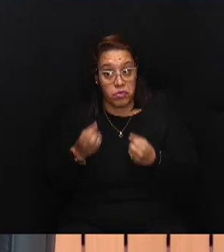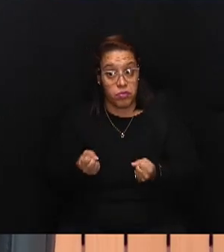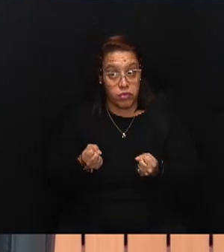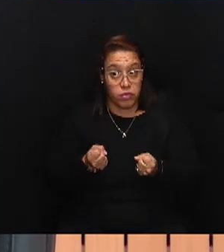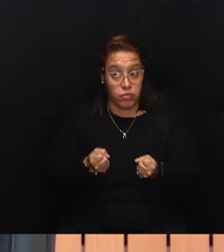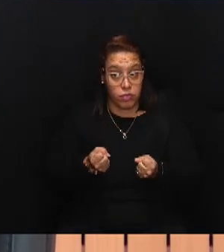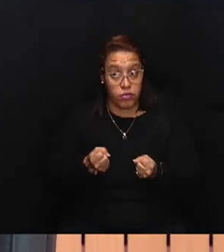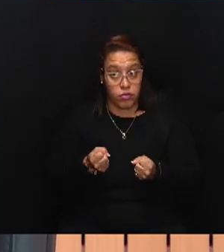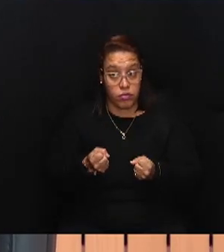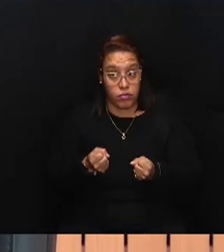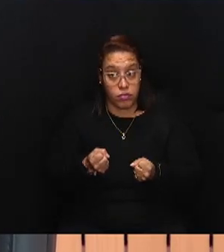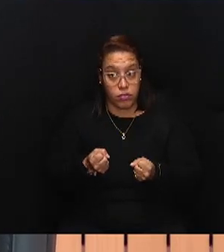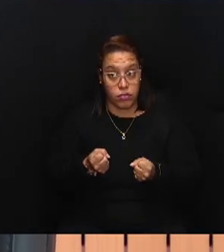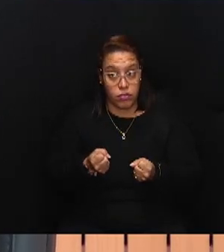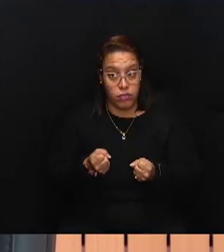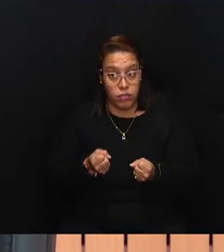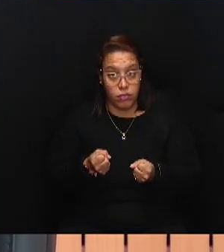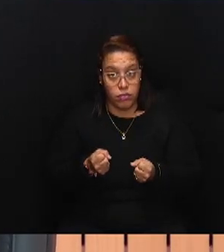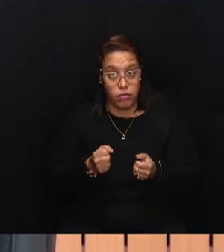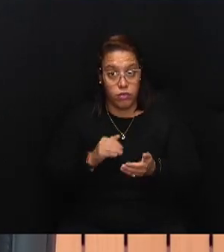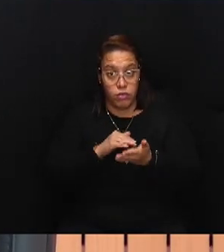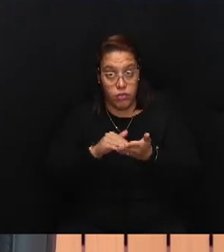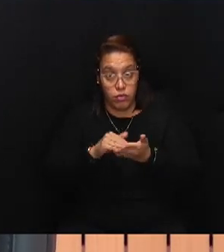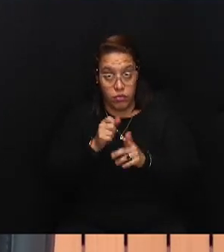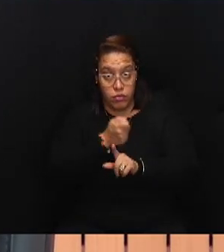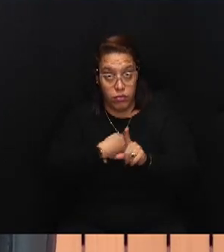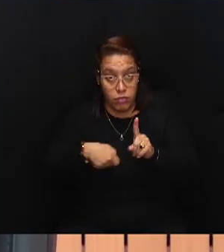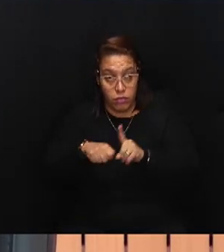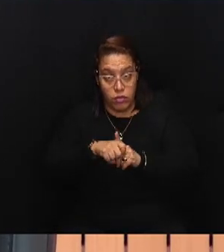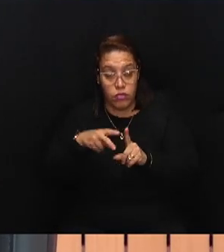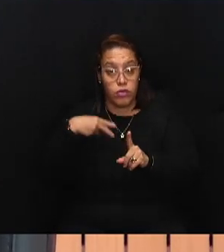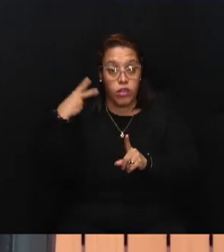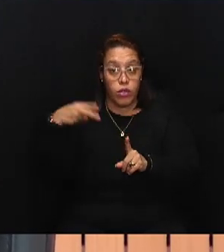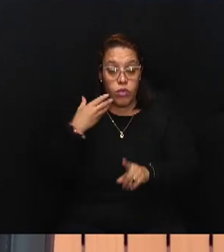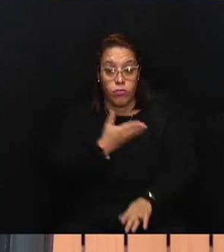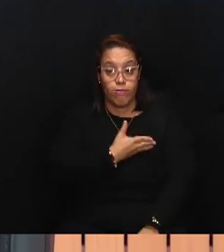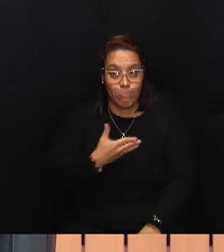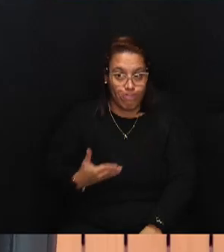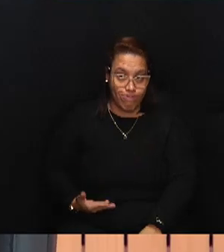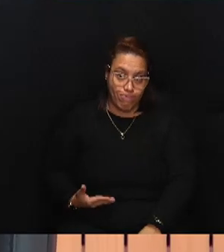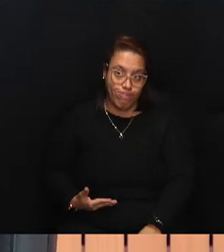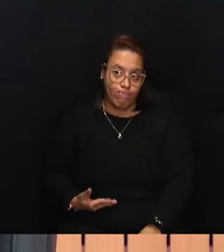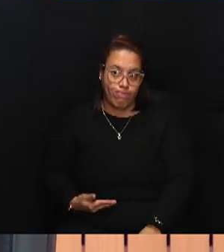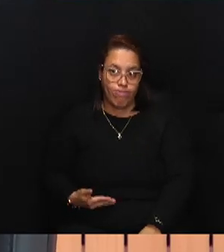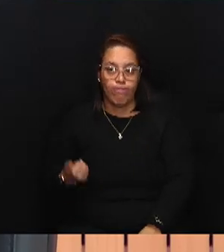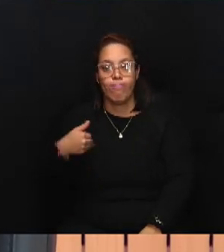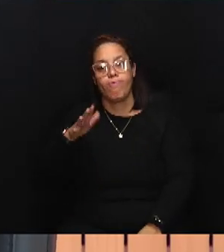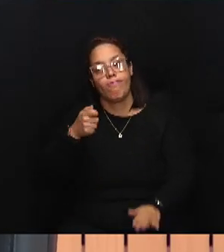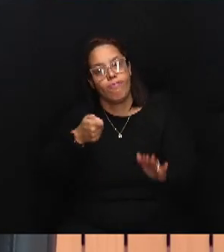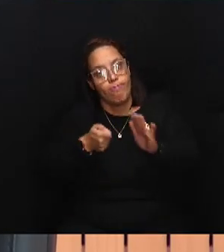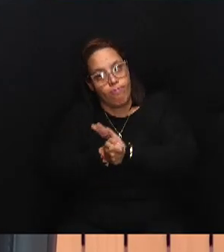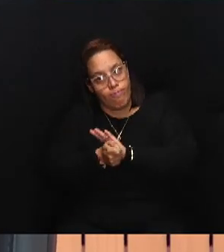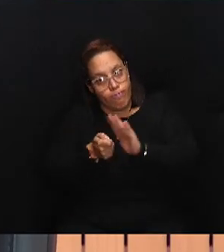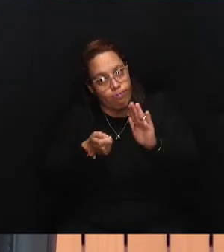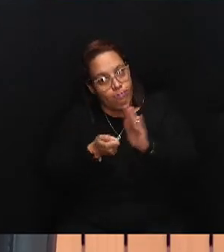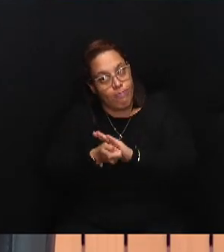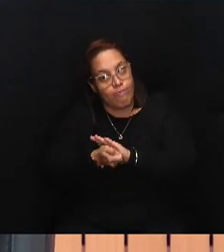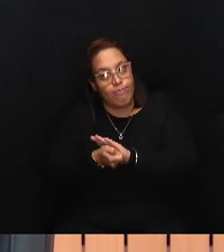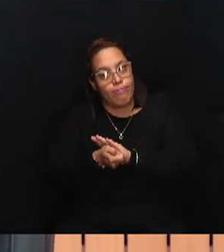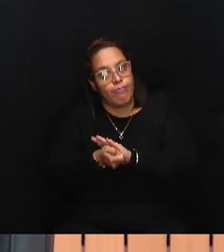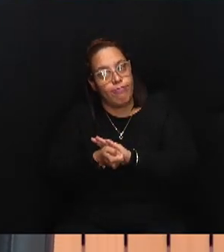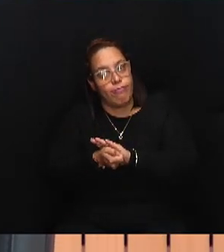isso não depende apenas da Secretaria de Assistência, tem que ser uma política de governo, tem que ter mais investimento para que a gente